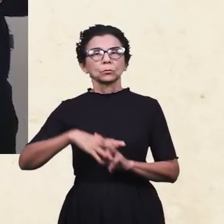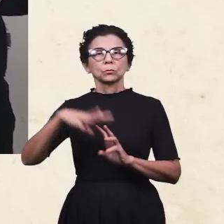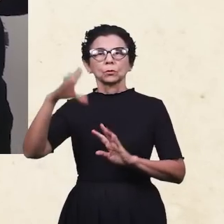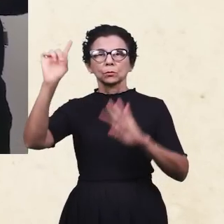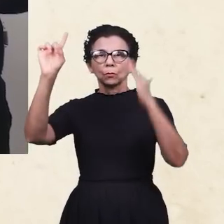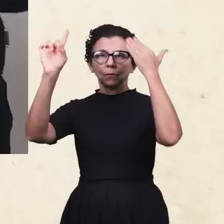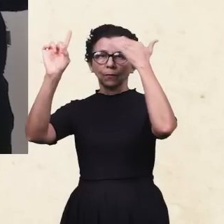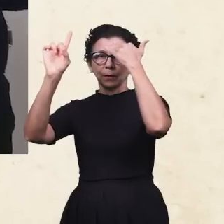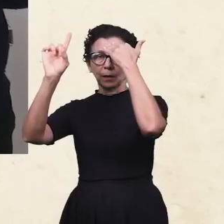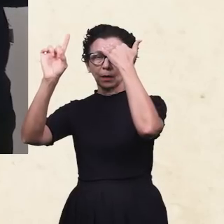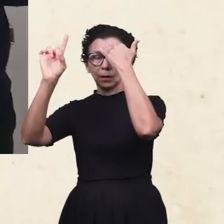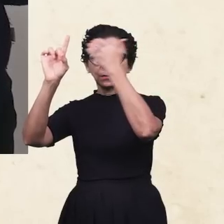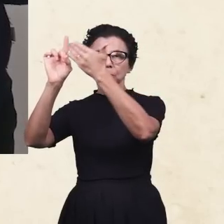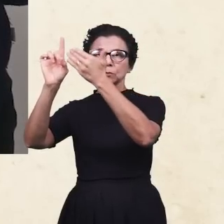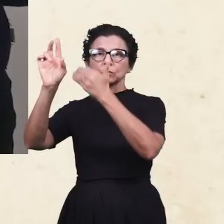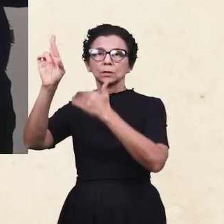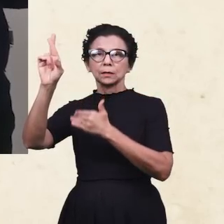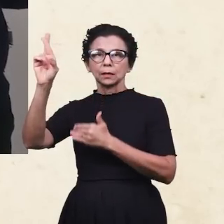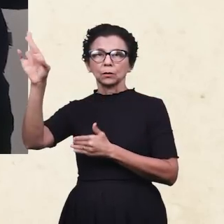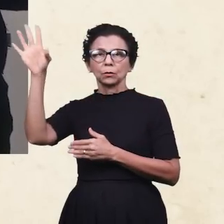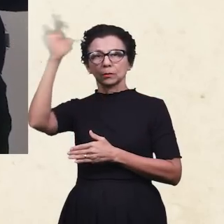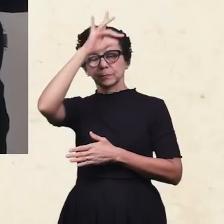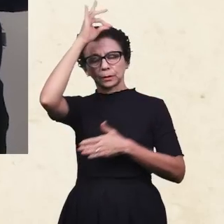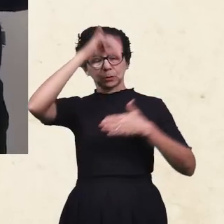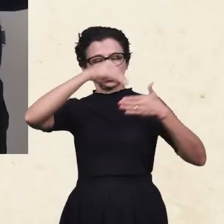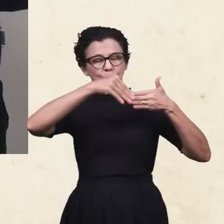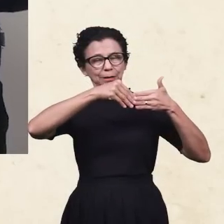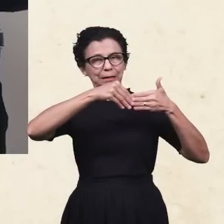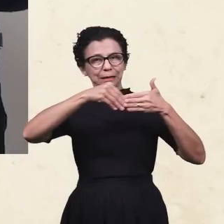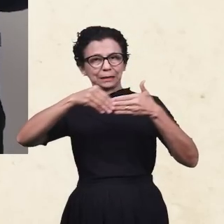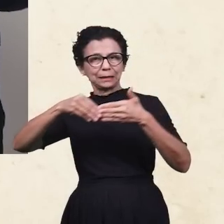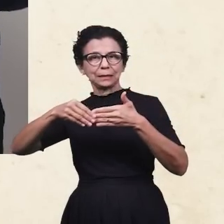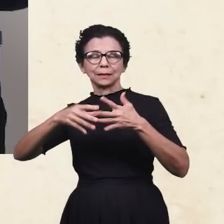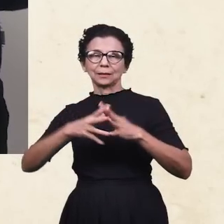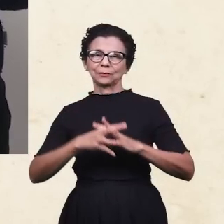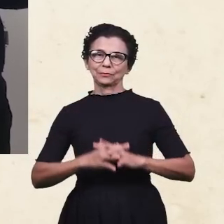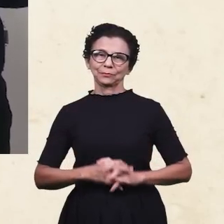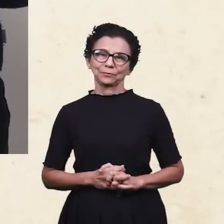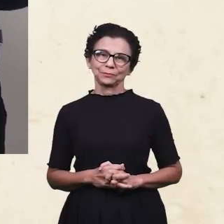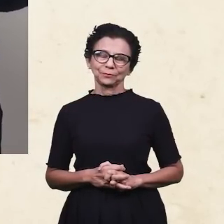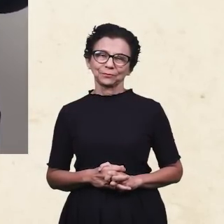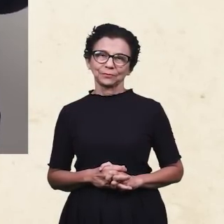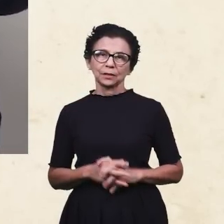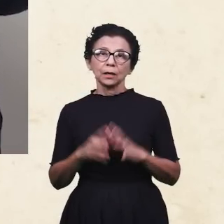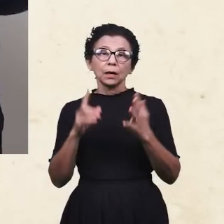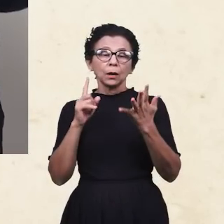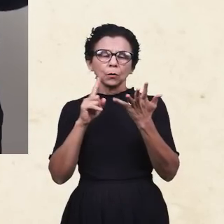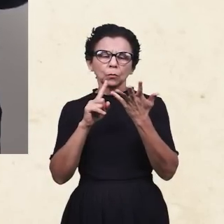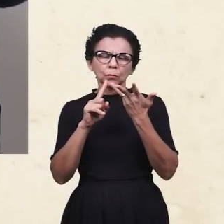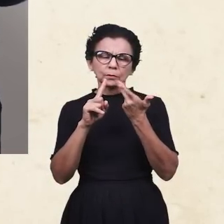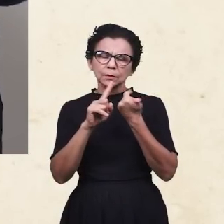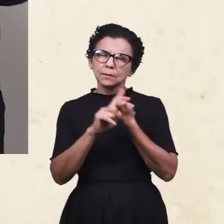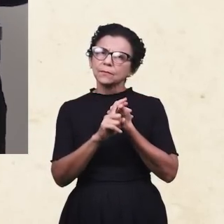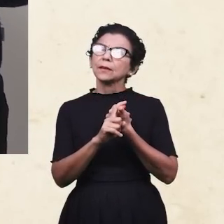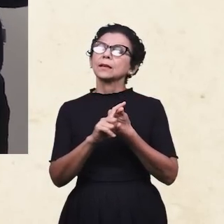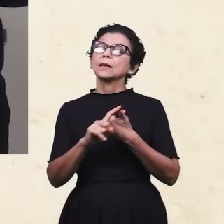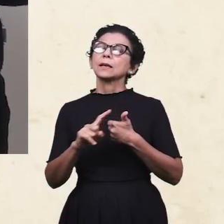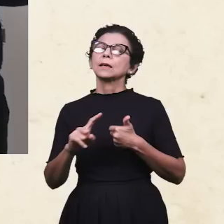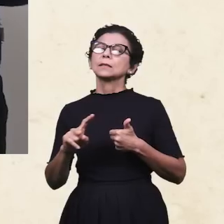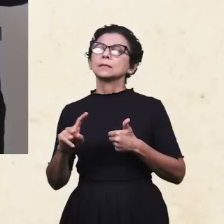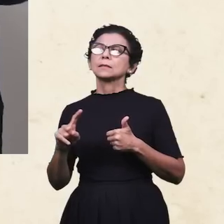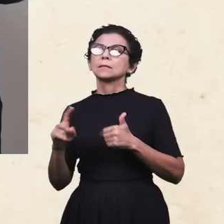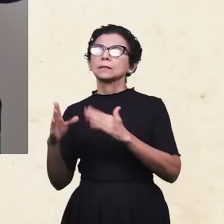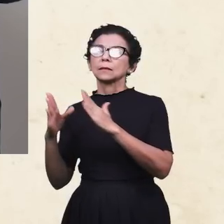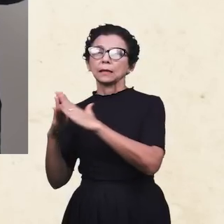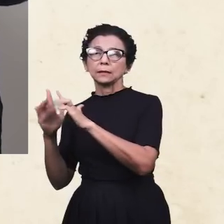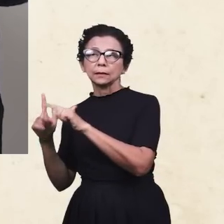pelo Espírito Santo. Nós somos visitados em visões. Quantas vezes na igreja, no